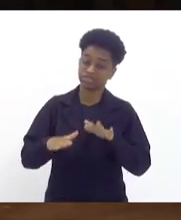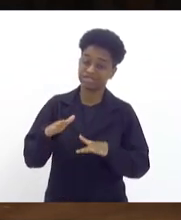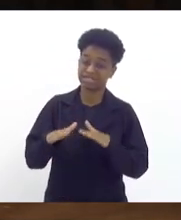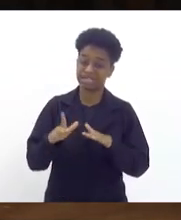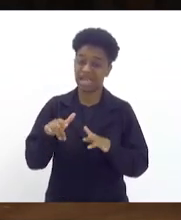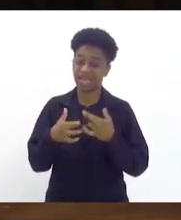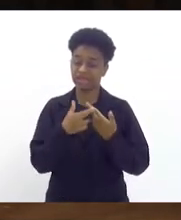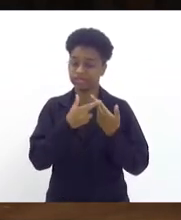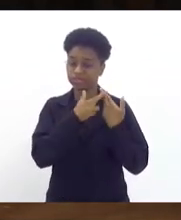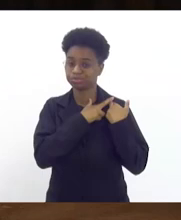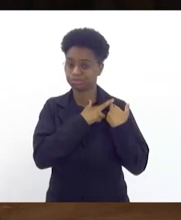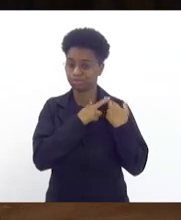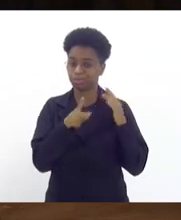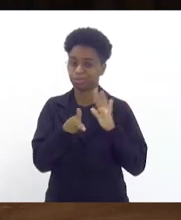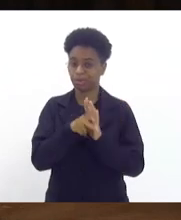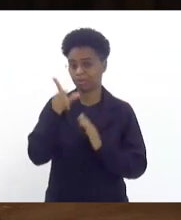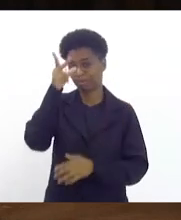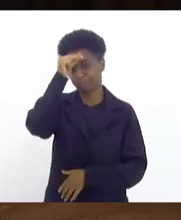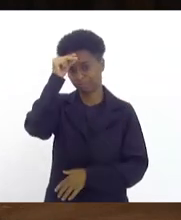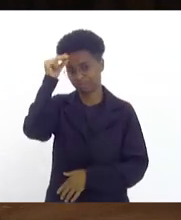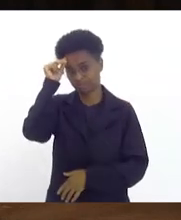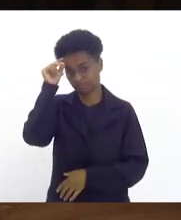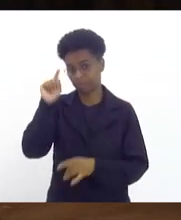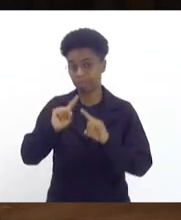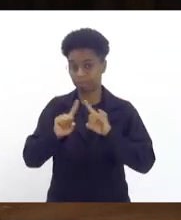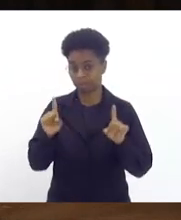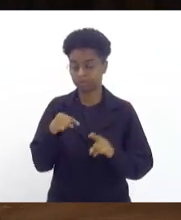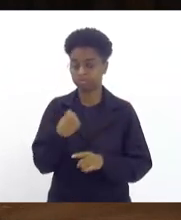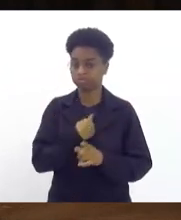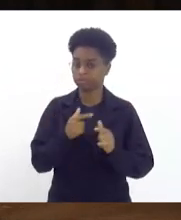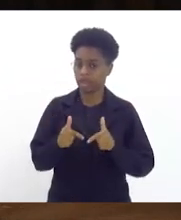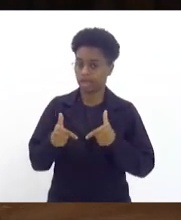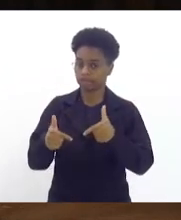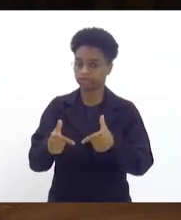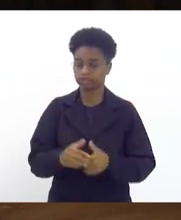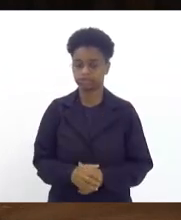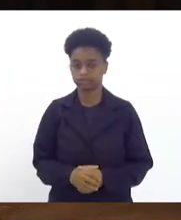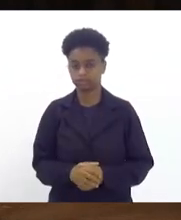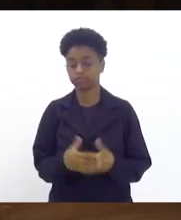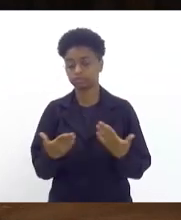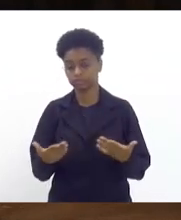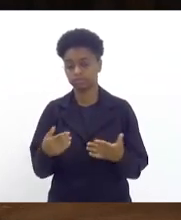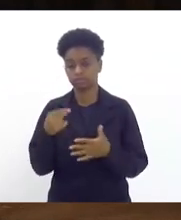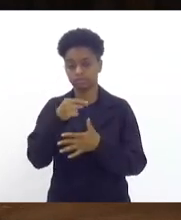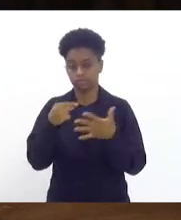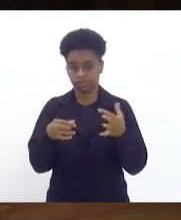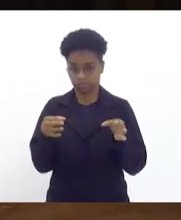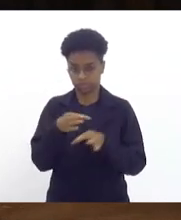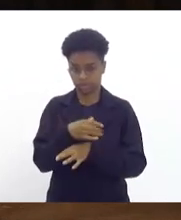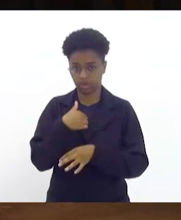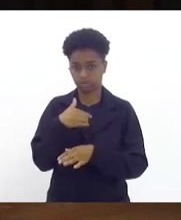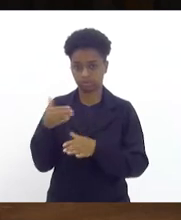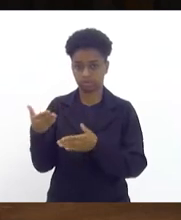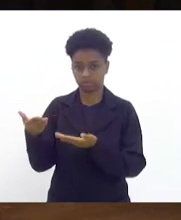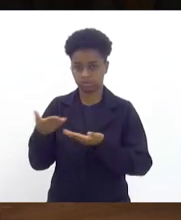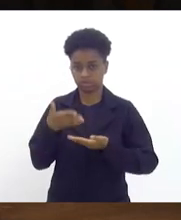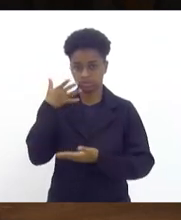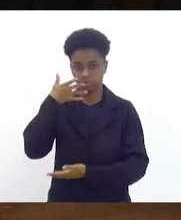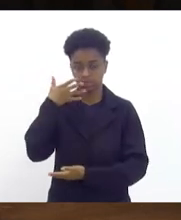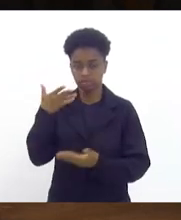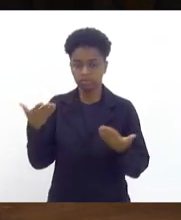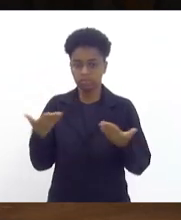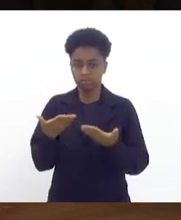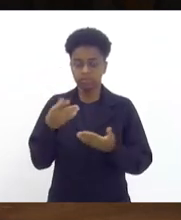seria de competência da prefeitura tá então feitas essas considerações passo a palavra para